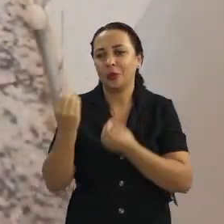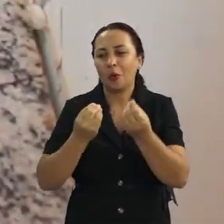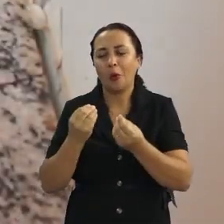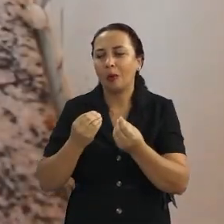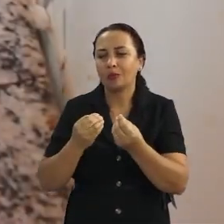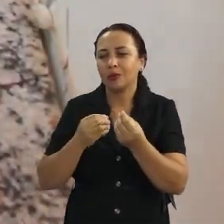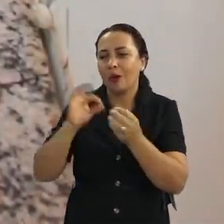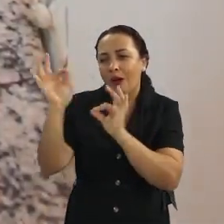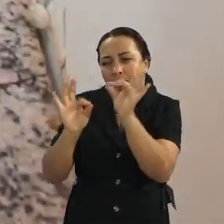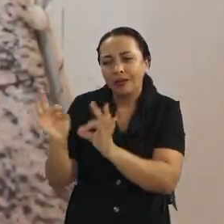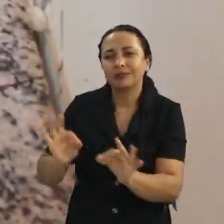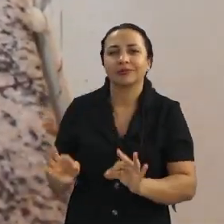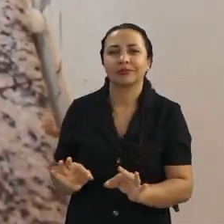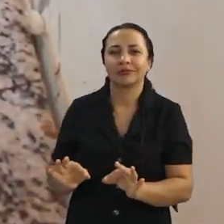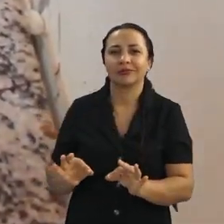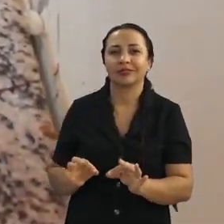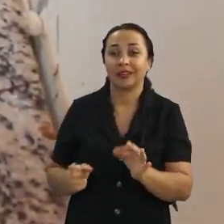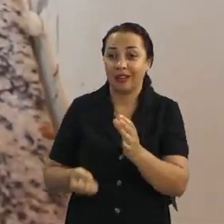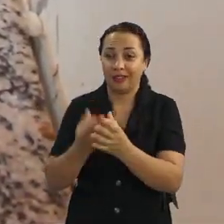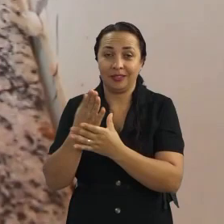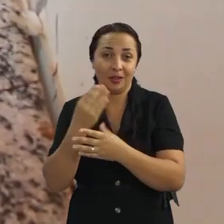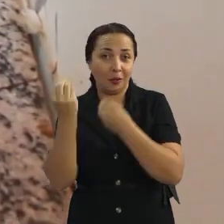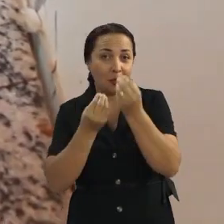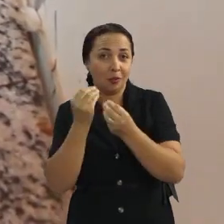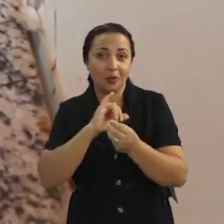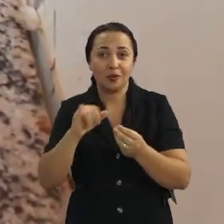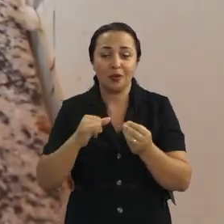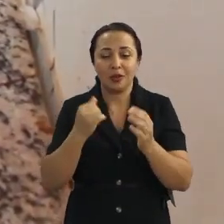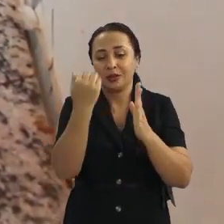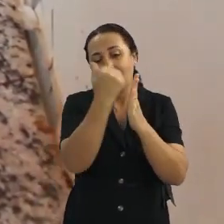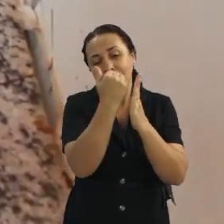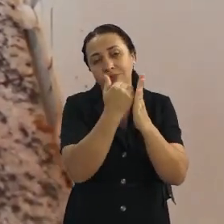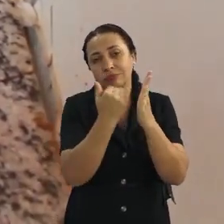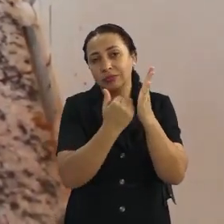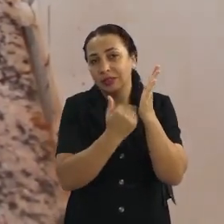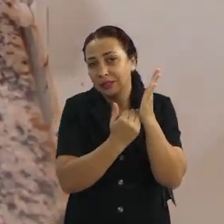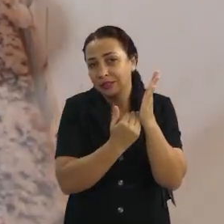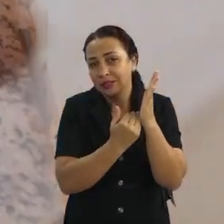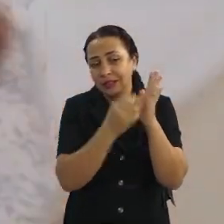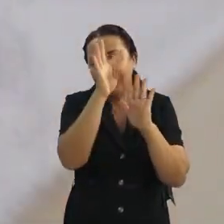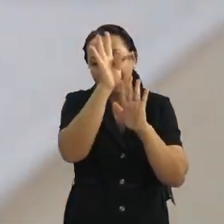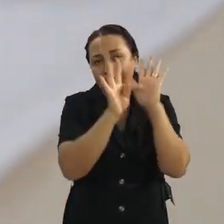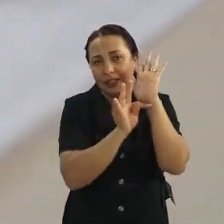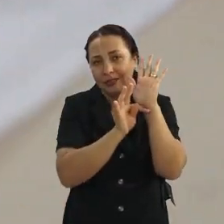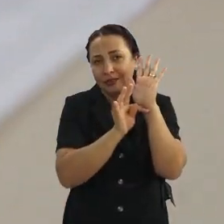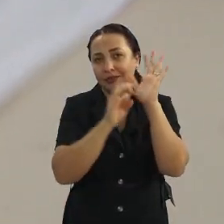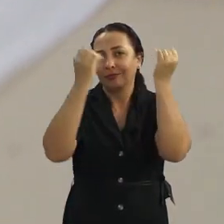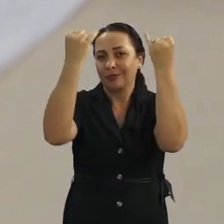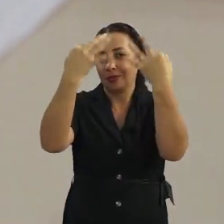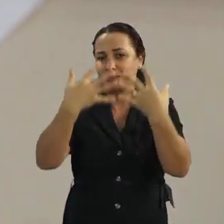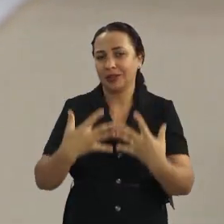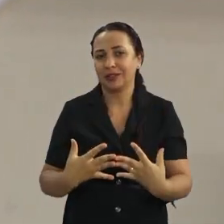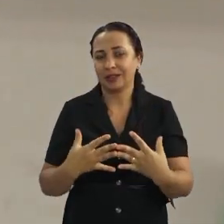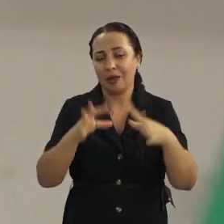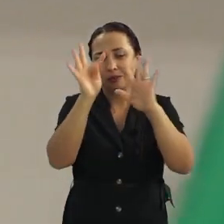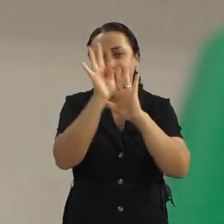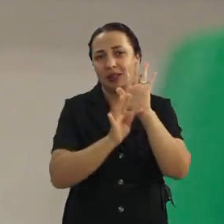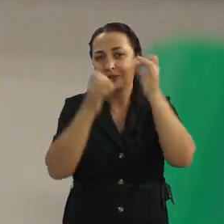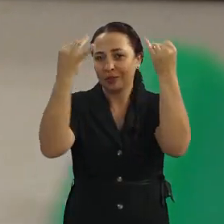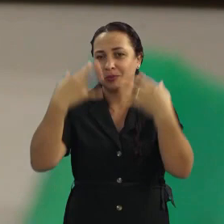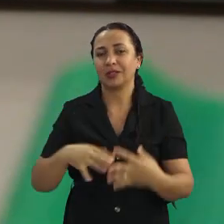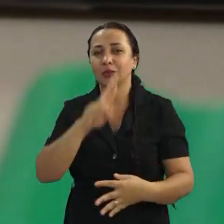como manusear a gente está criando como se fosse um roteiro de utilização manual